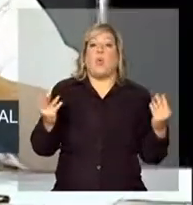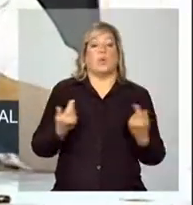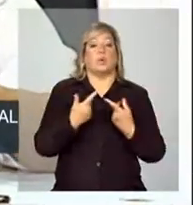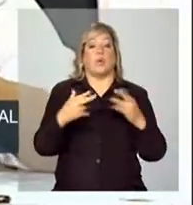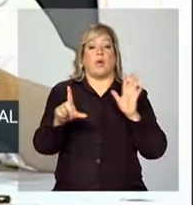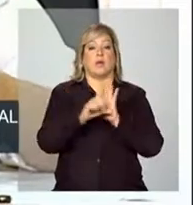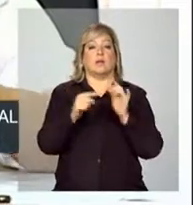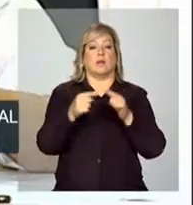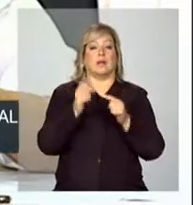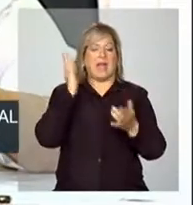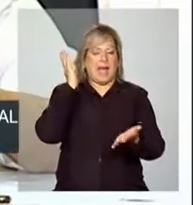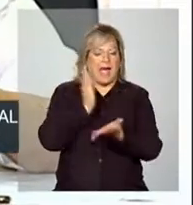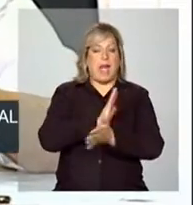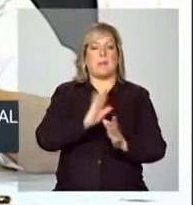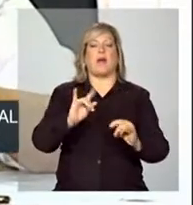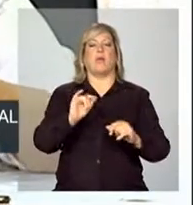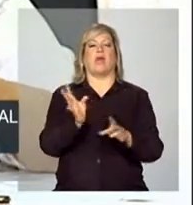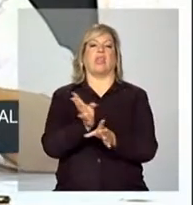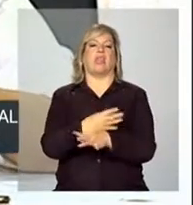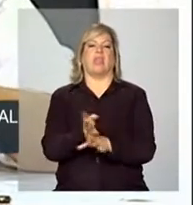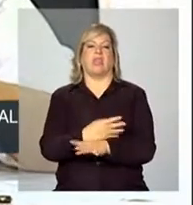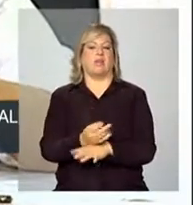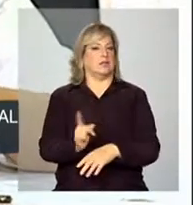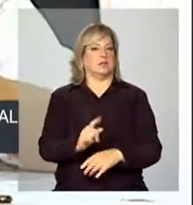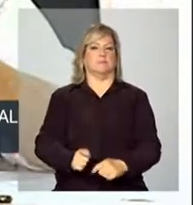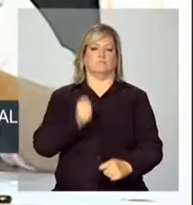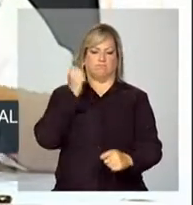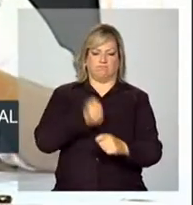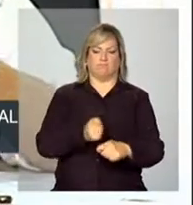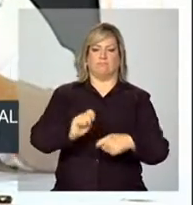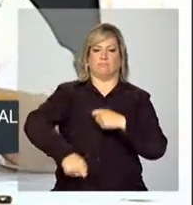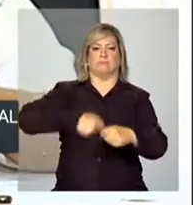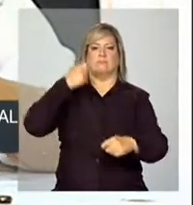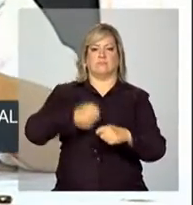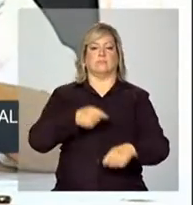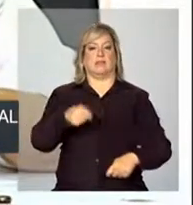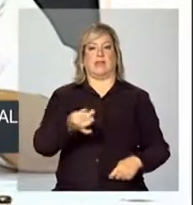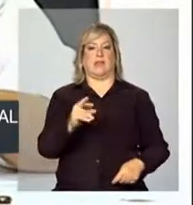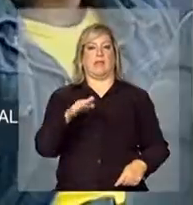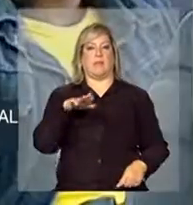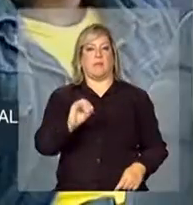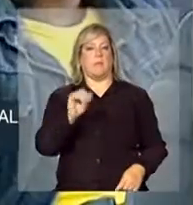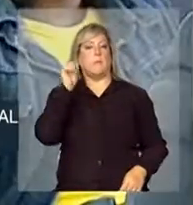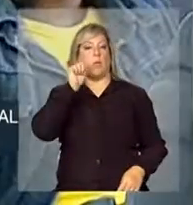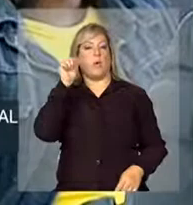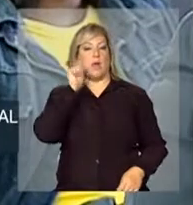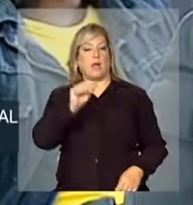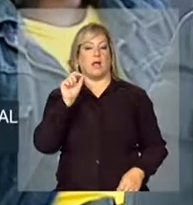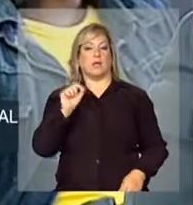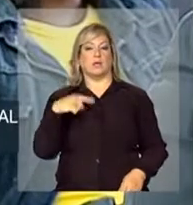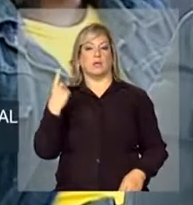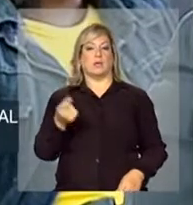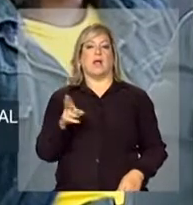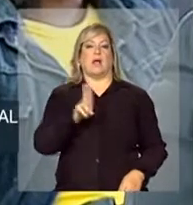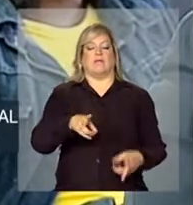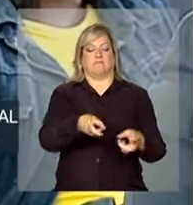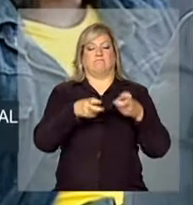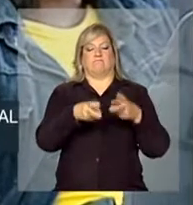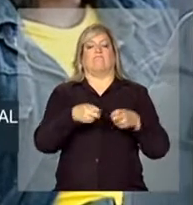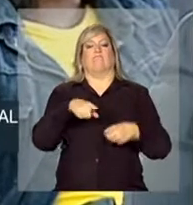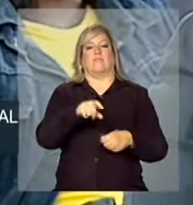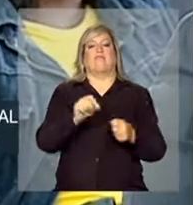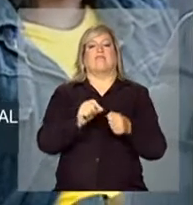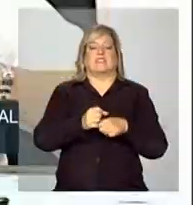para acabar com a impunidade do tráfico de pessoas e no caso do tráfico de mulheres com o uso de exploração